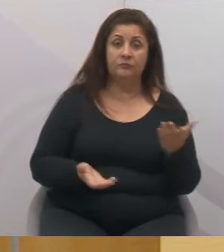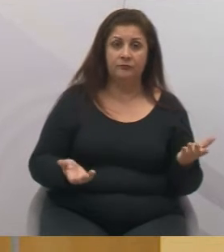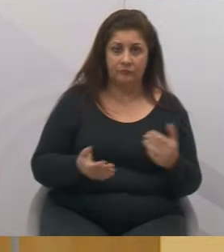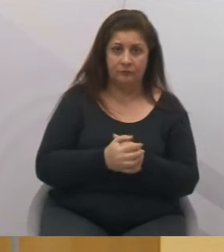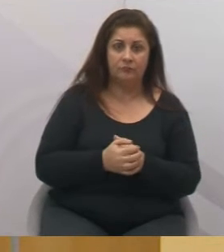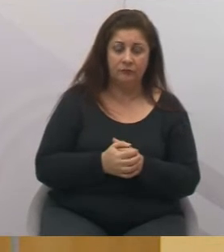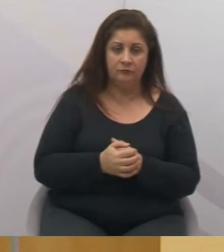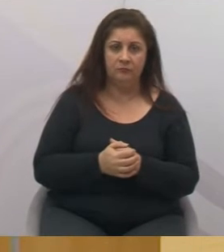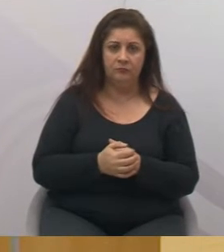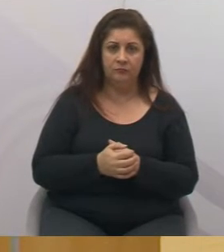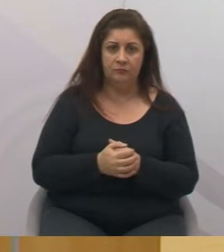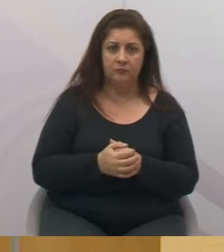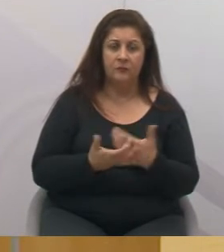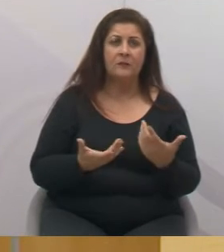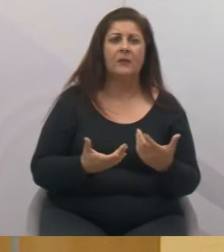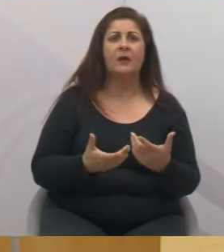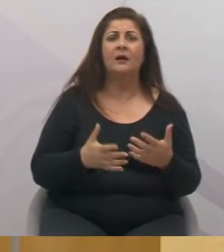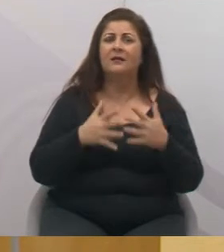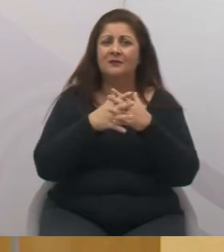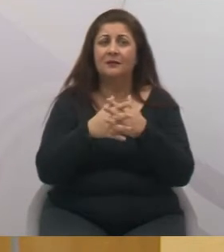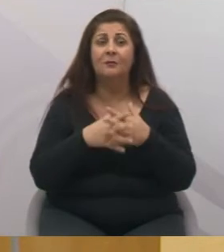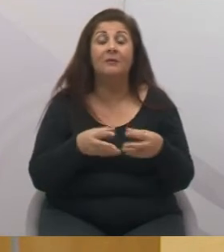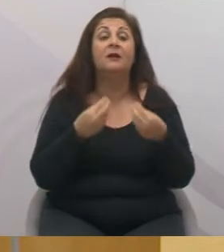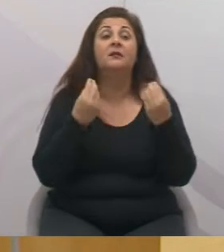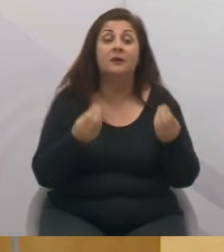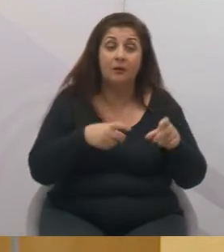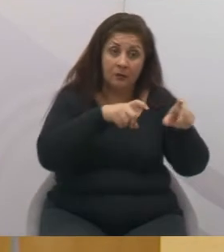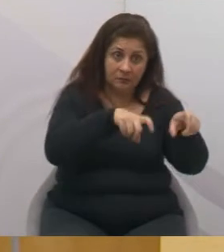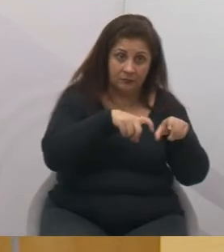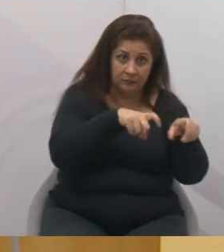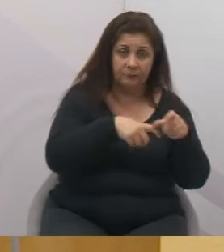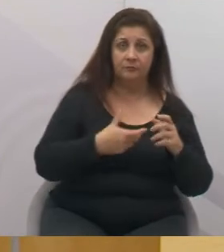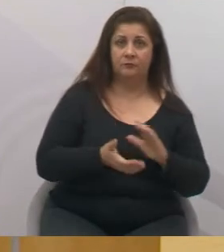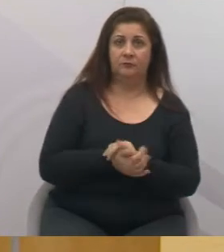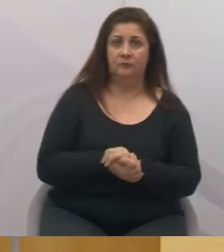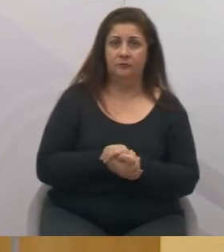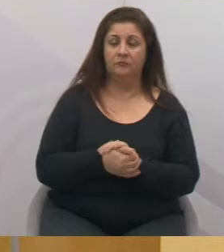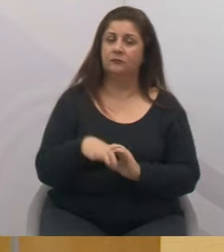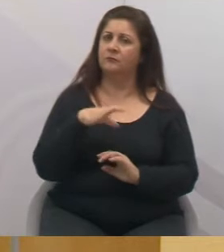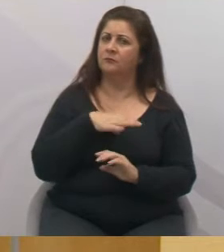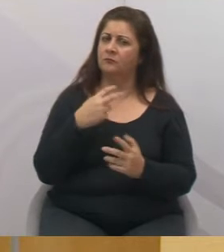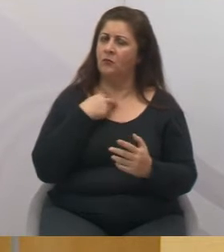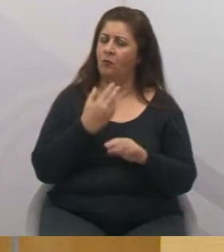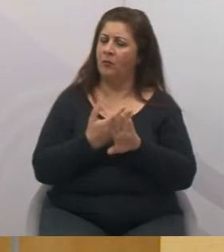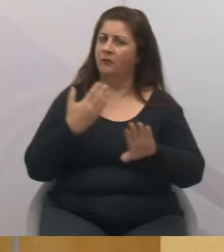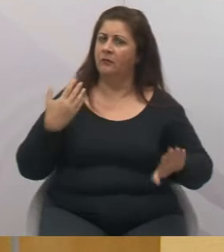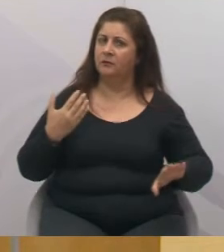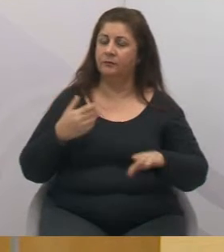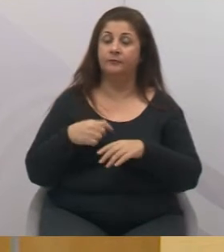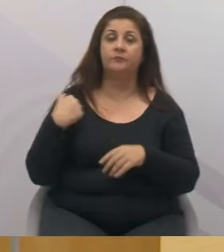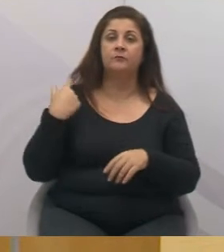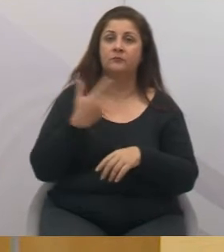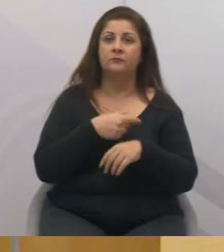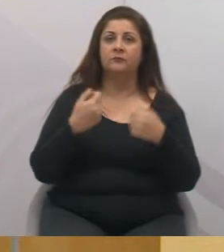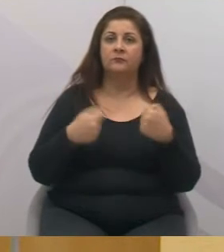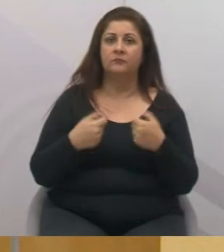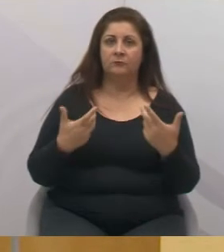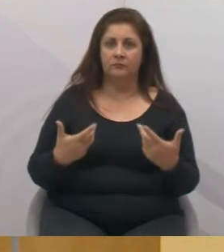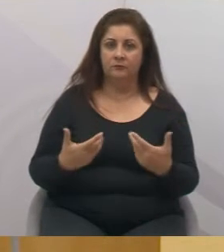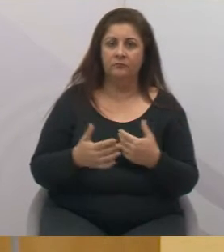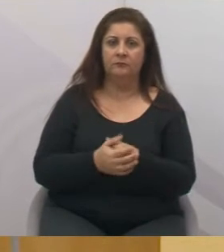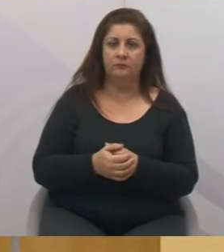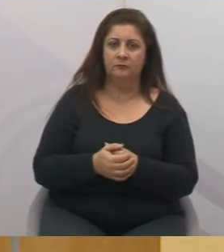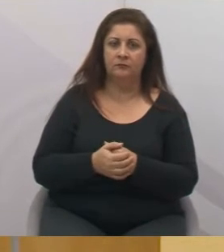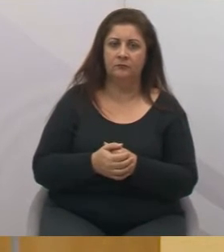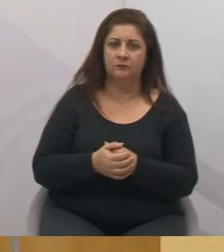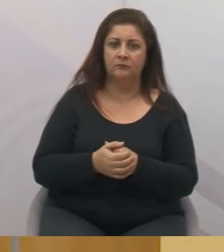na safra, inclusive na produção de alimentos. Então, nossa cidade não pode ficar de fora disso. Nós precisamos fazer com que o meio